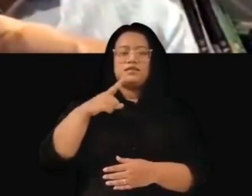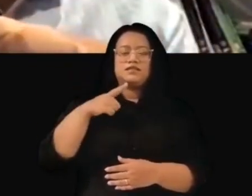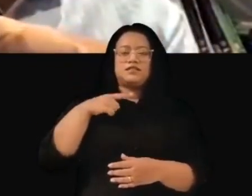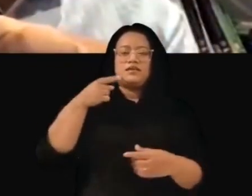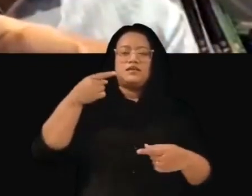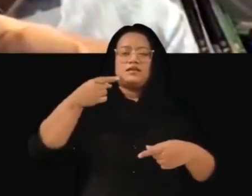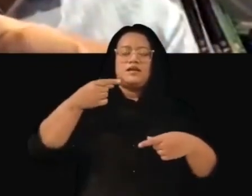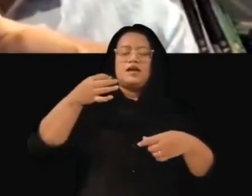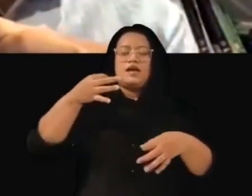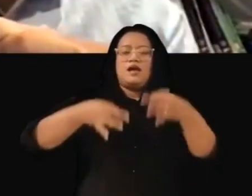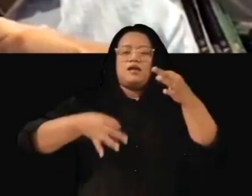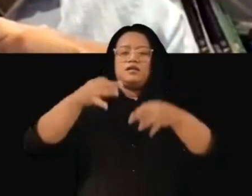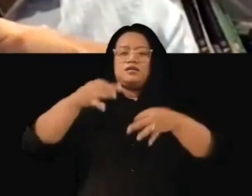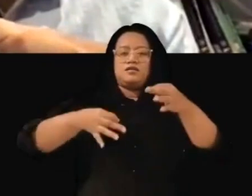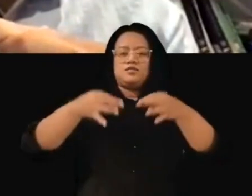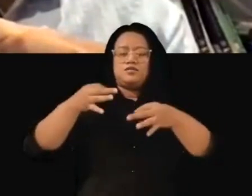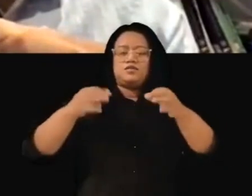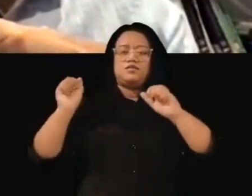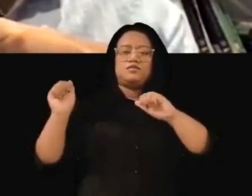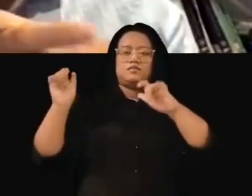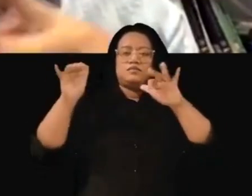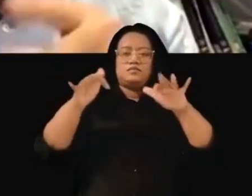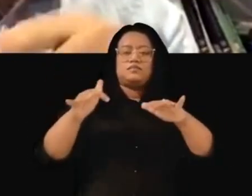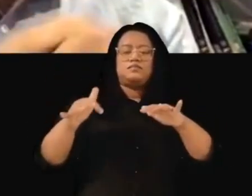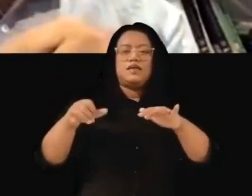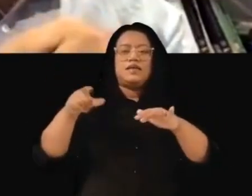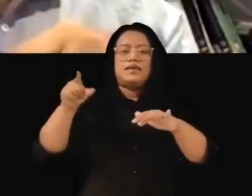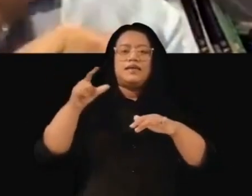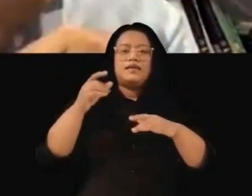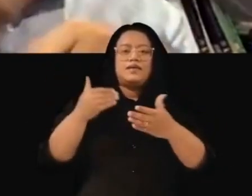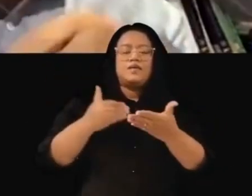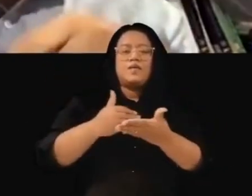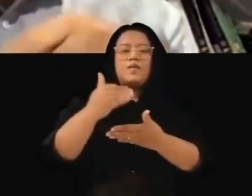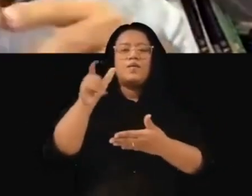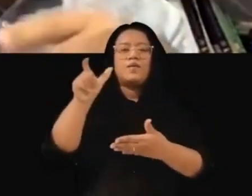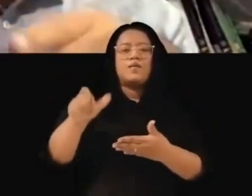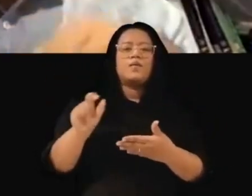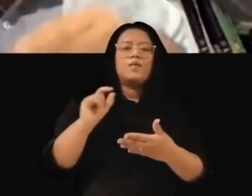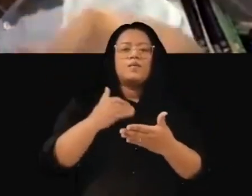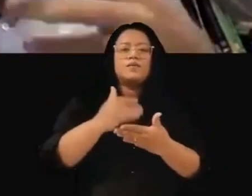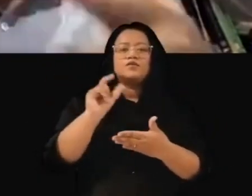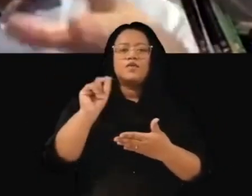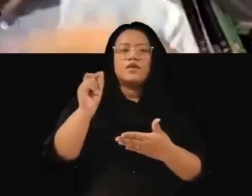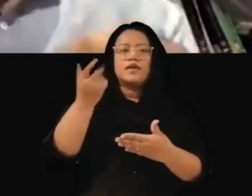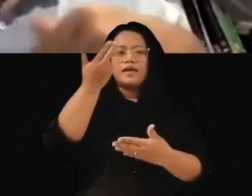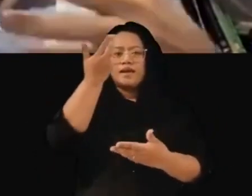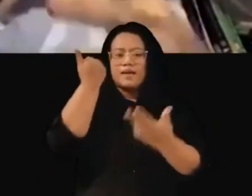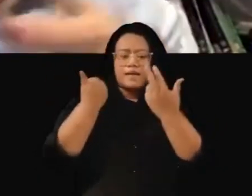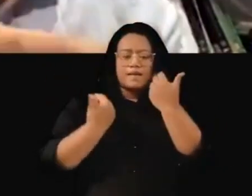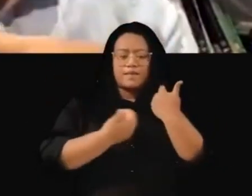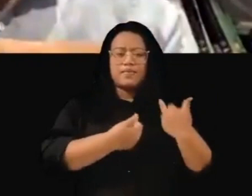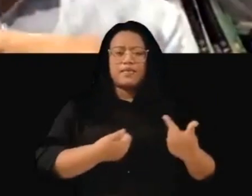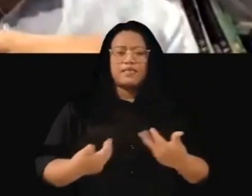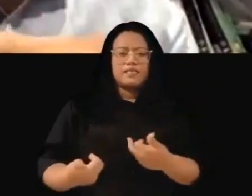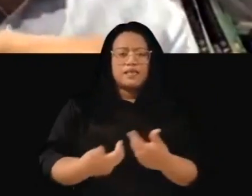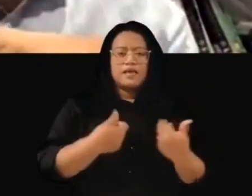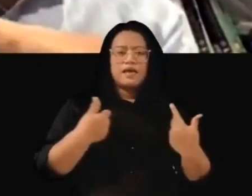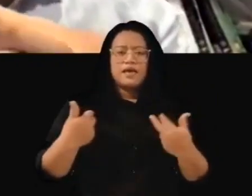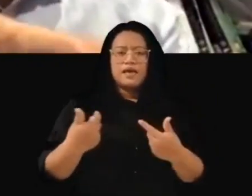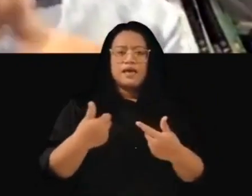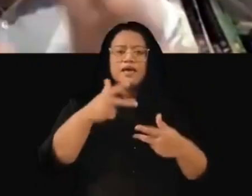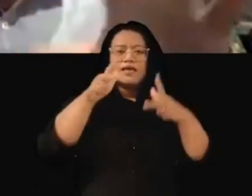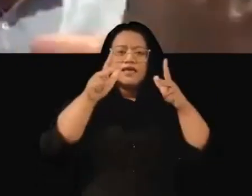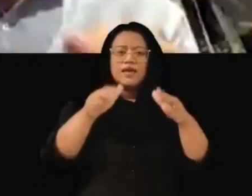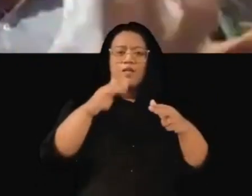públicas pré-constituição e num ato belíssimo, né, ele começou a se pintar, né, se ornamentar como que para a